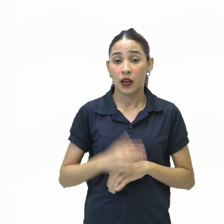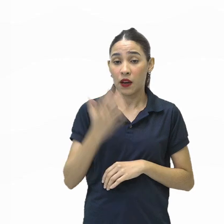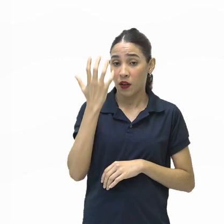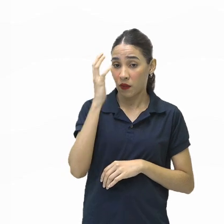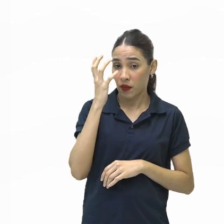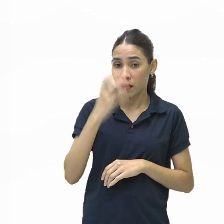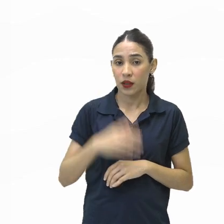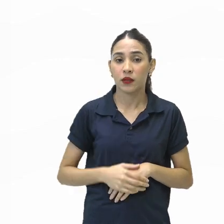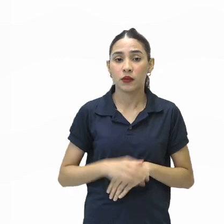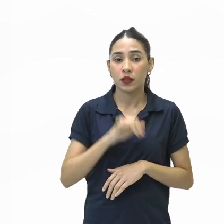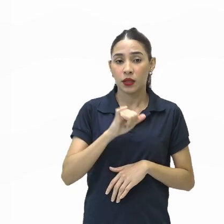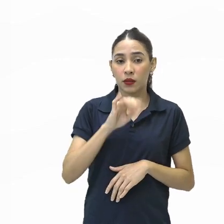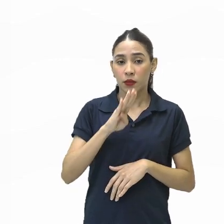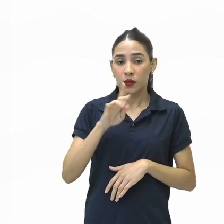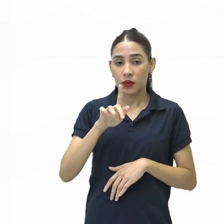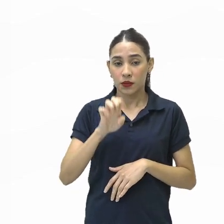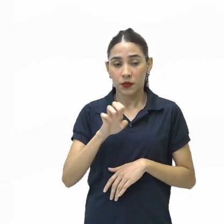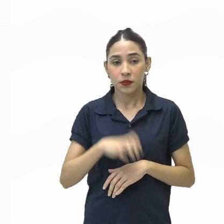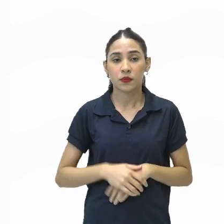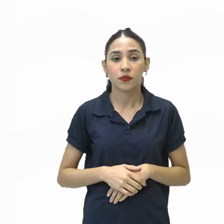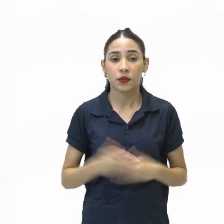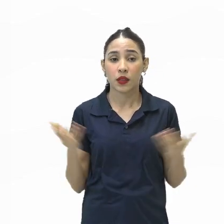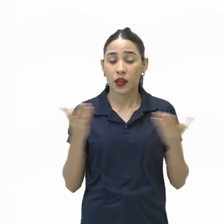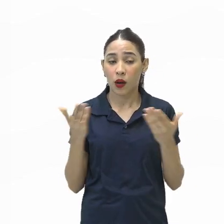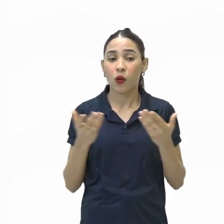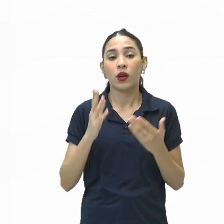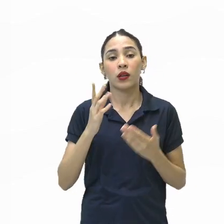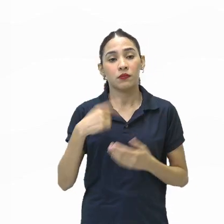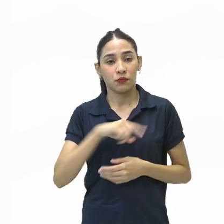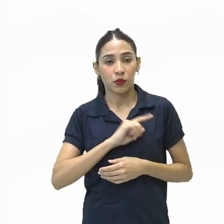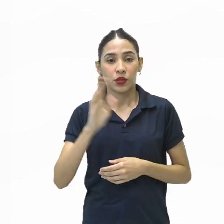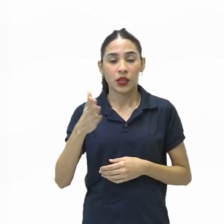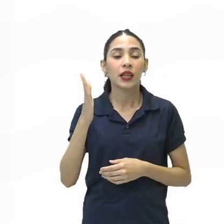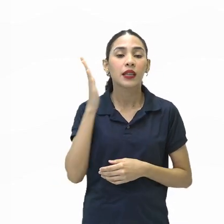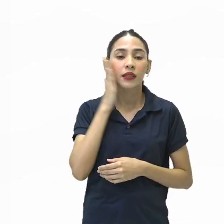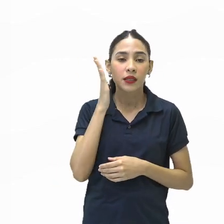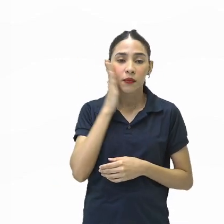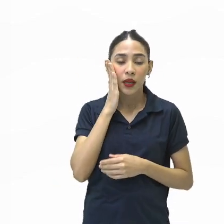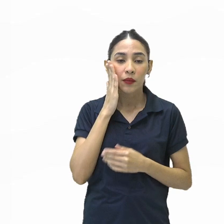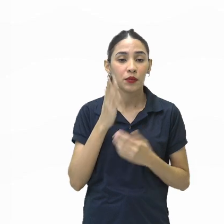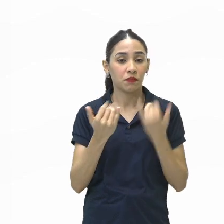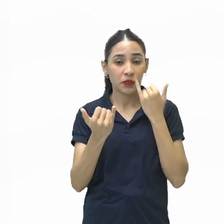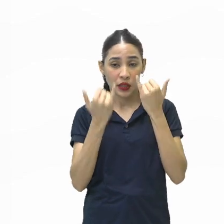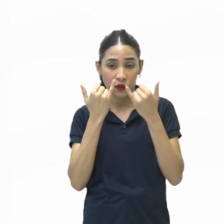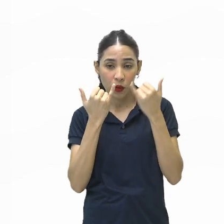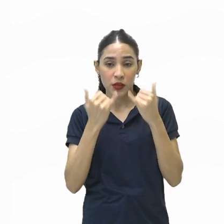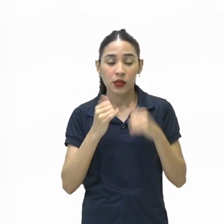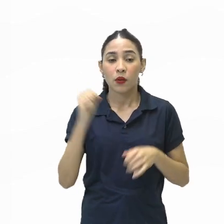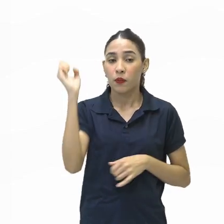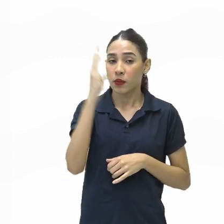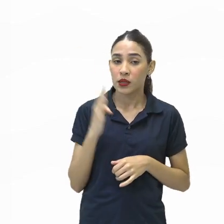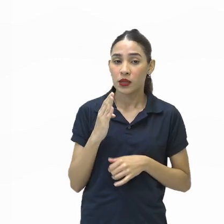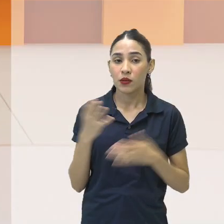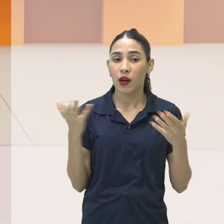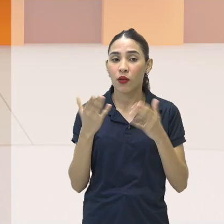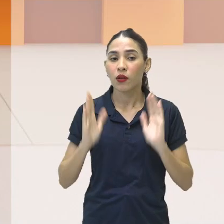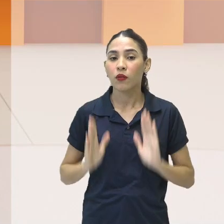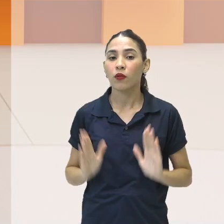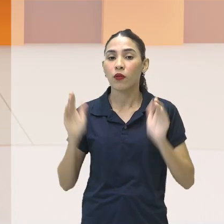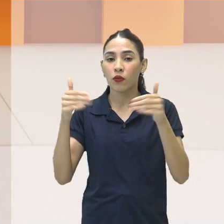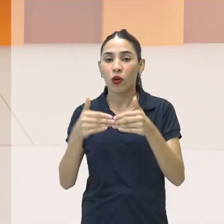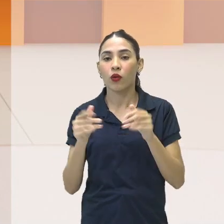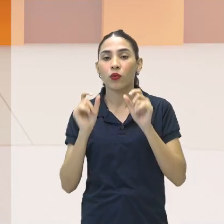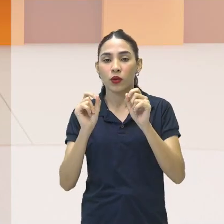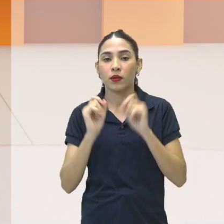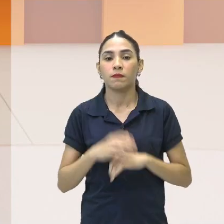fevereiro, pelo IBGE. E agora que a gente já tem esses dados a respeito do Brasil, vamos focar um pouquinho aqui, vamos